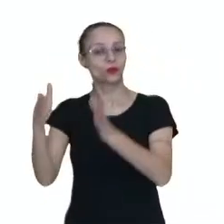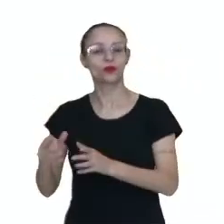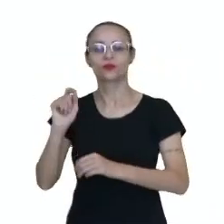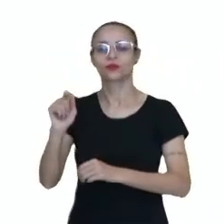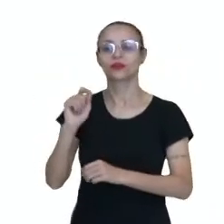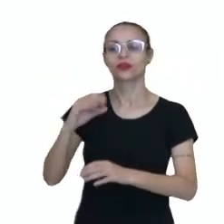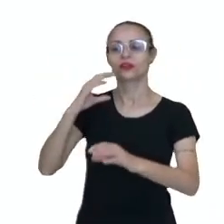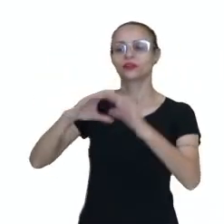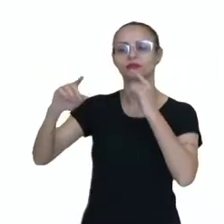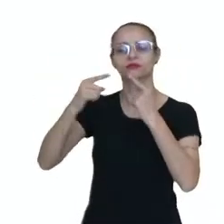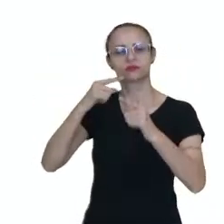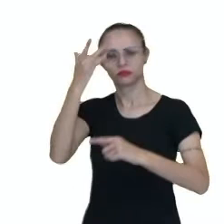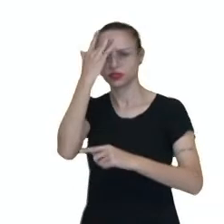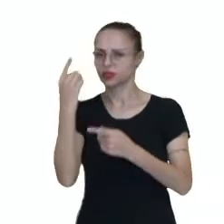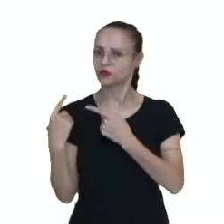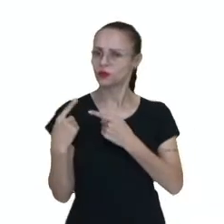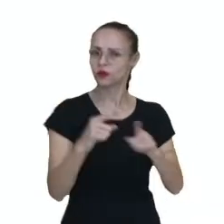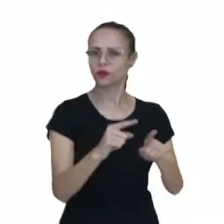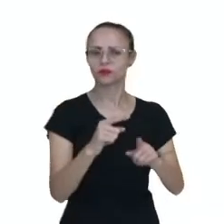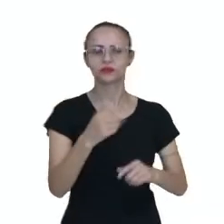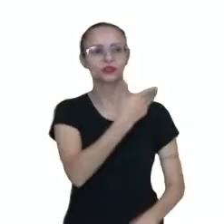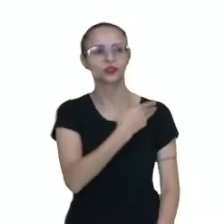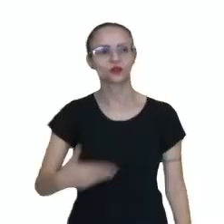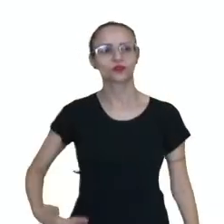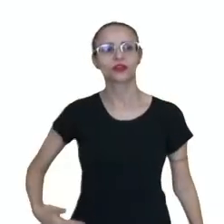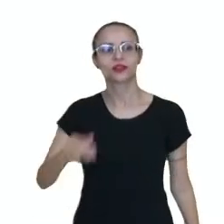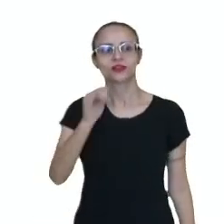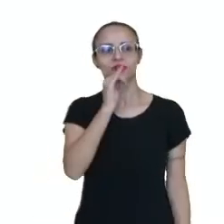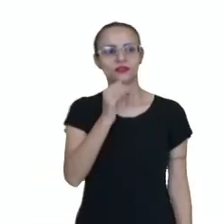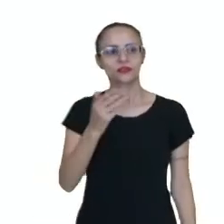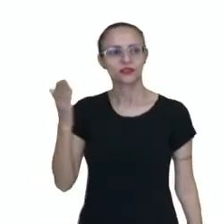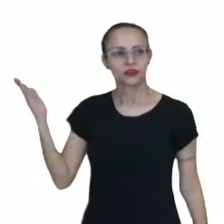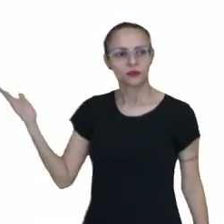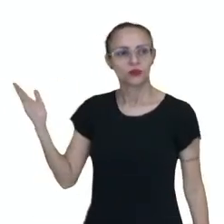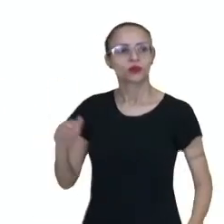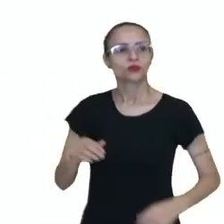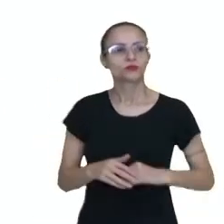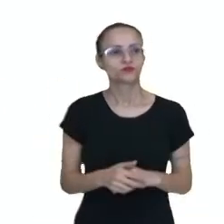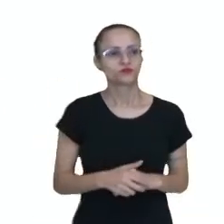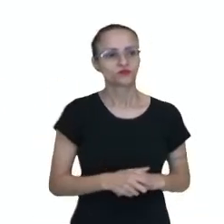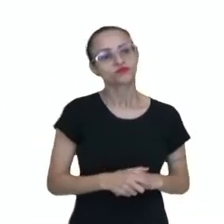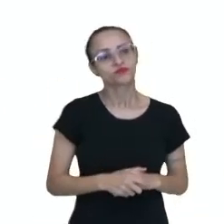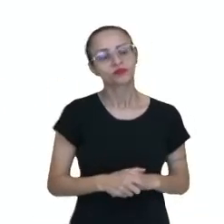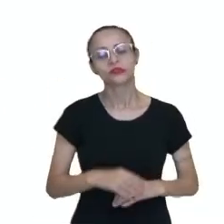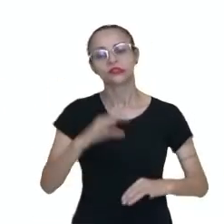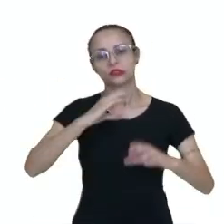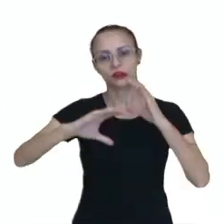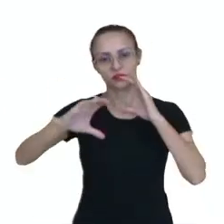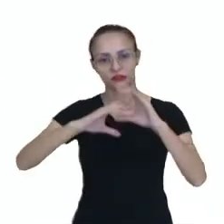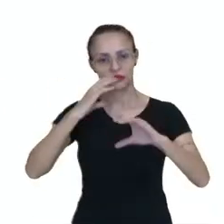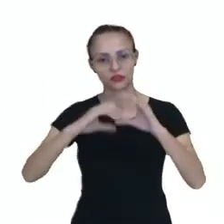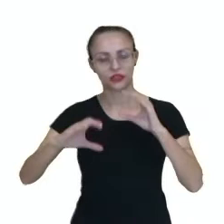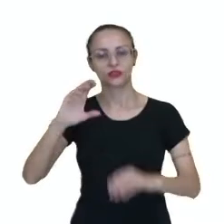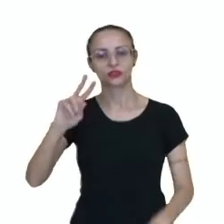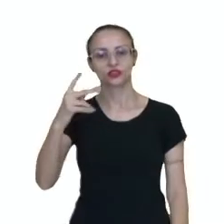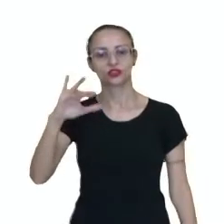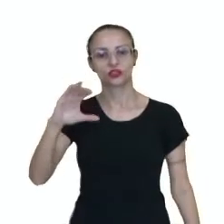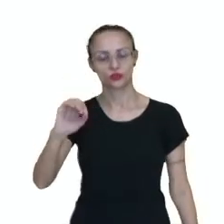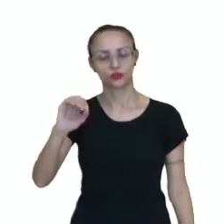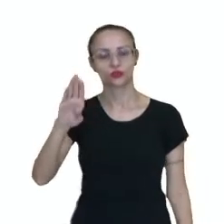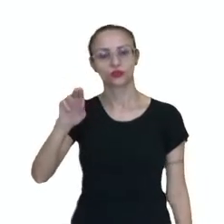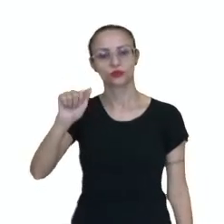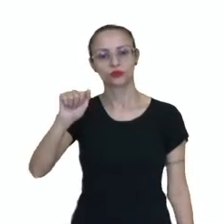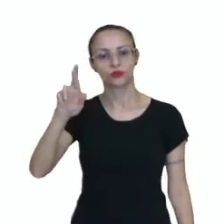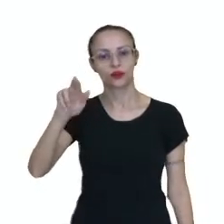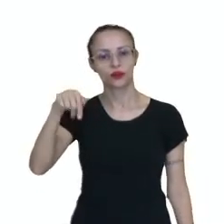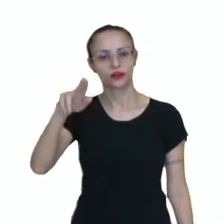as canções de pessoas que eram contra o governo. Como, por exemplo, nós temos aqui uma canção de Chico Buarque de Holanda e de